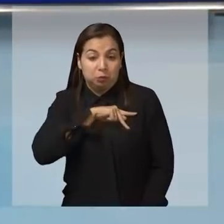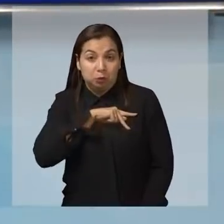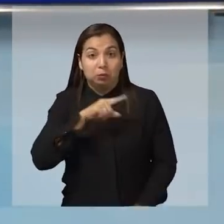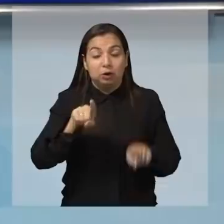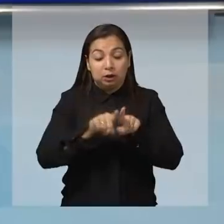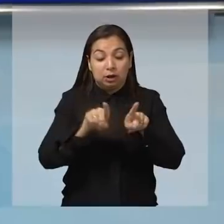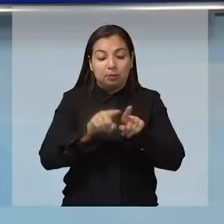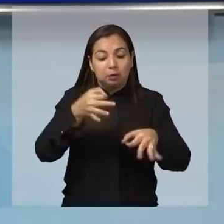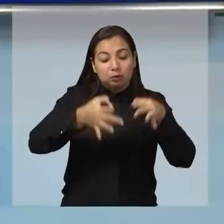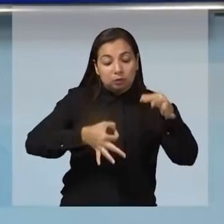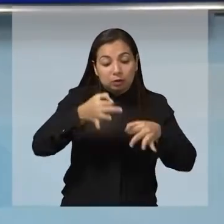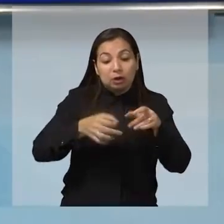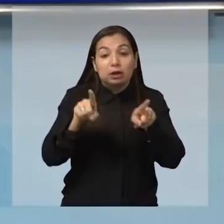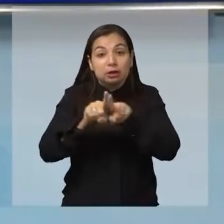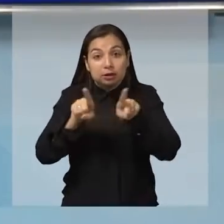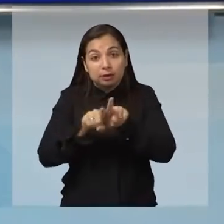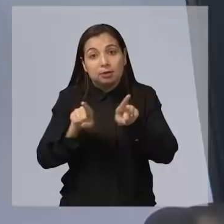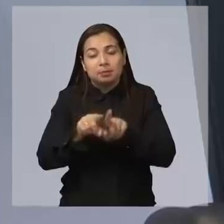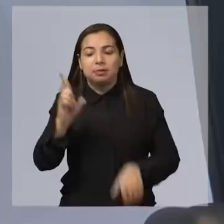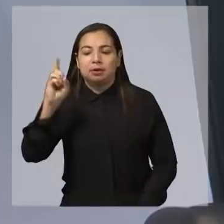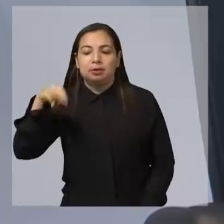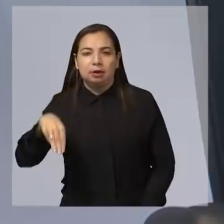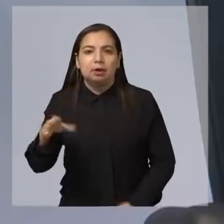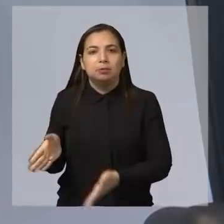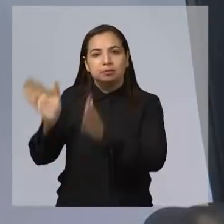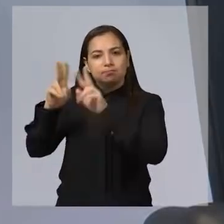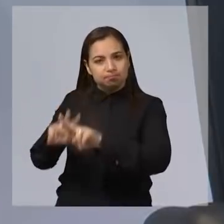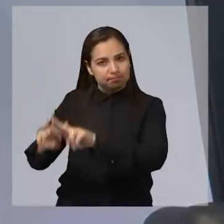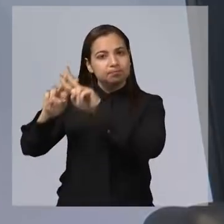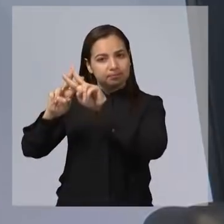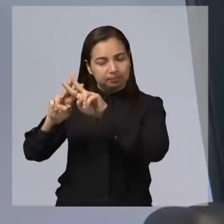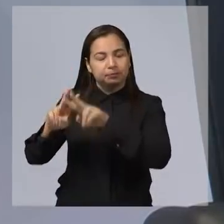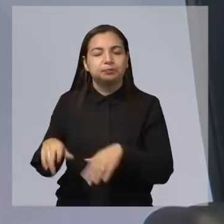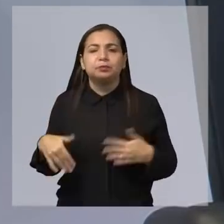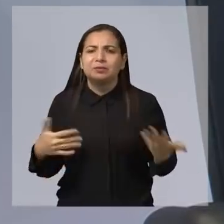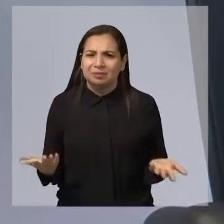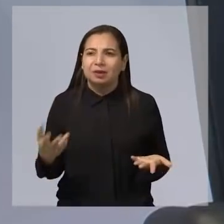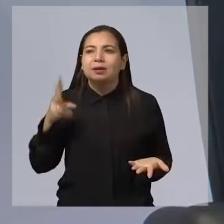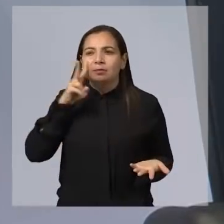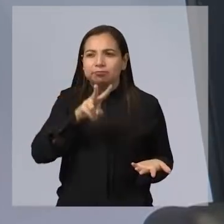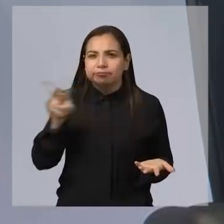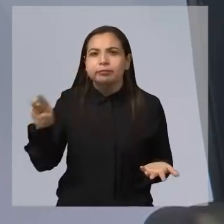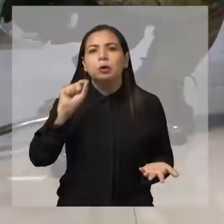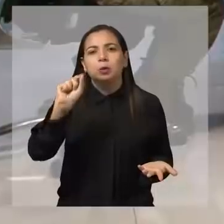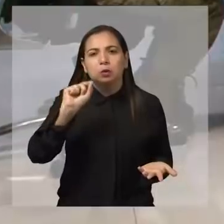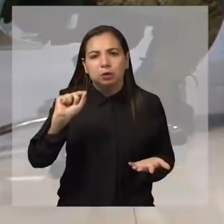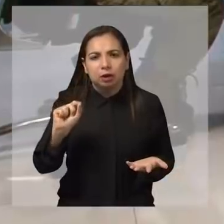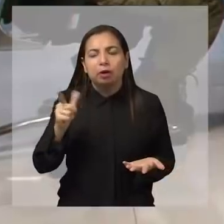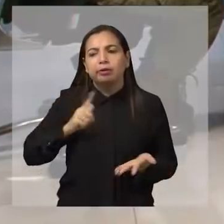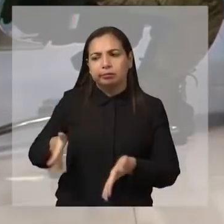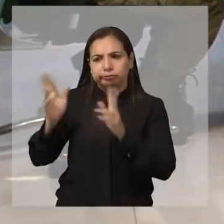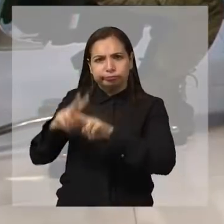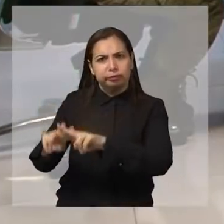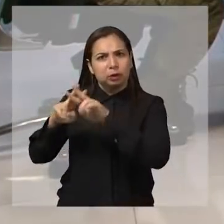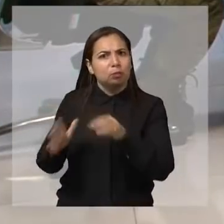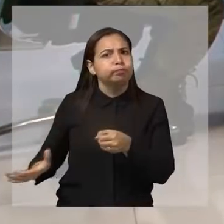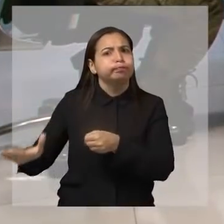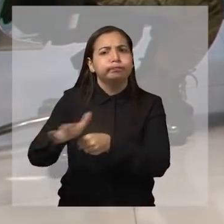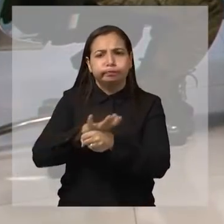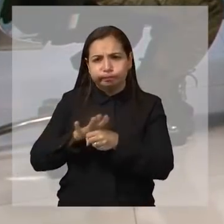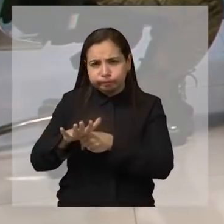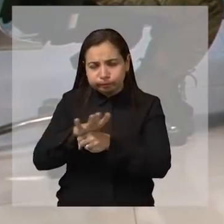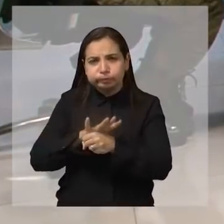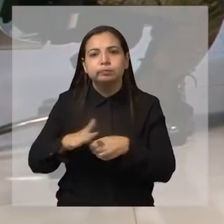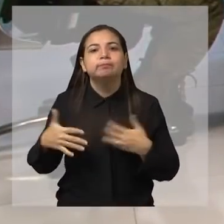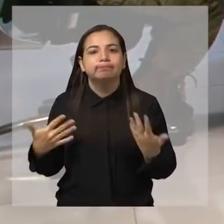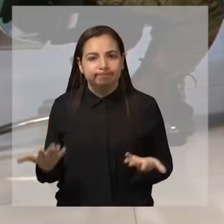a administração prisional. As cadeias estão superlotadas. O Ministério Público denuncia semanalmente